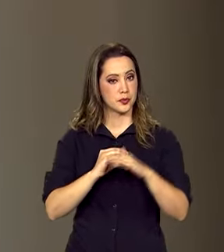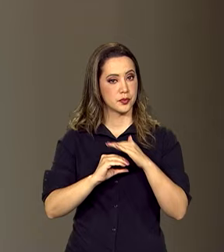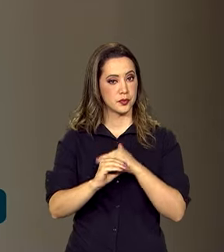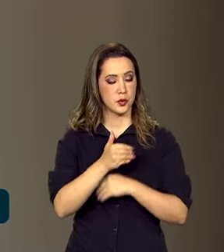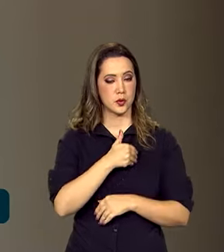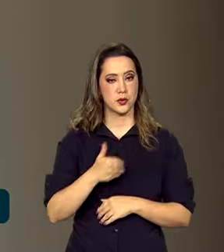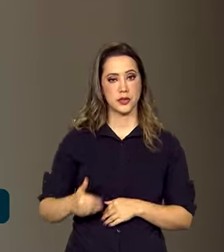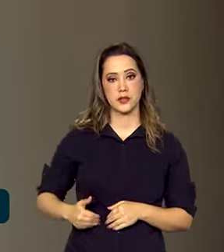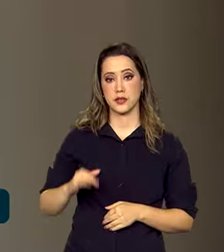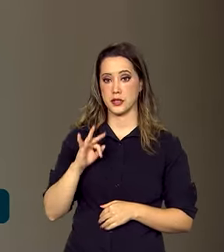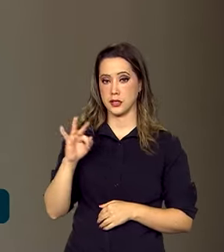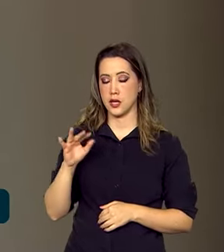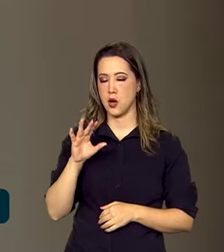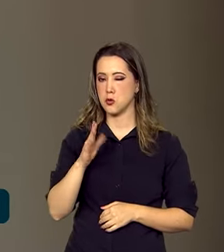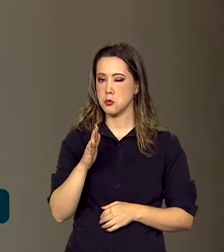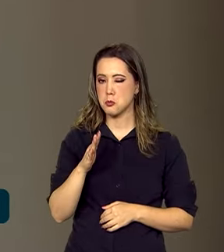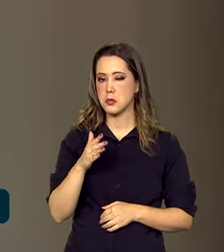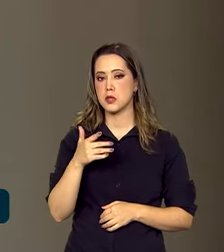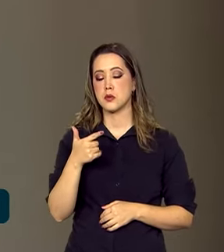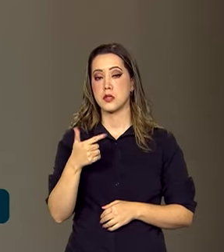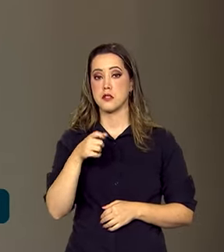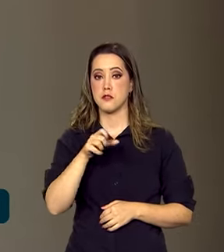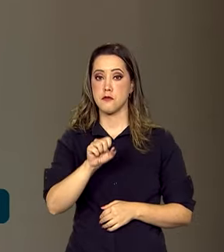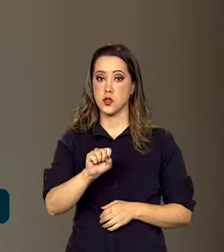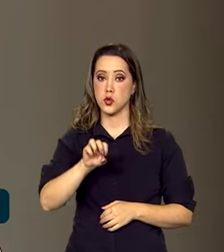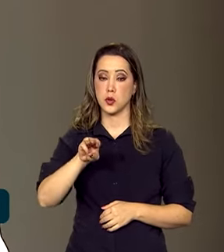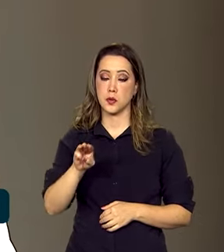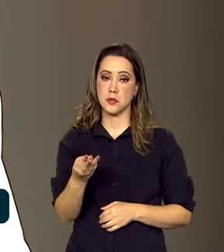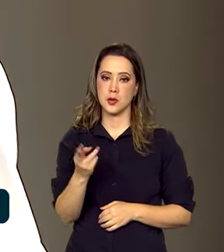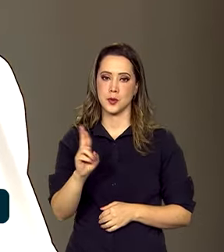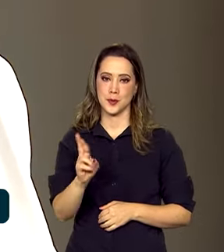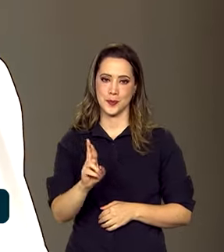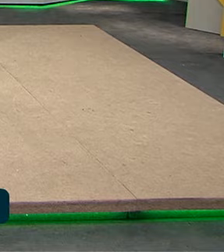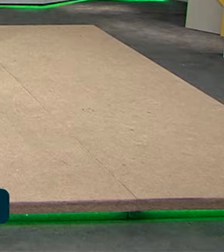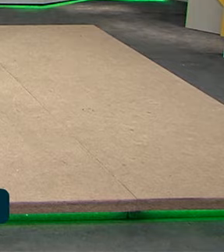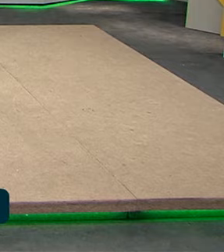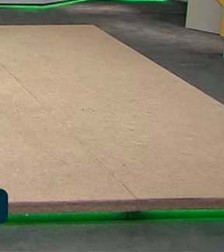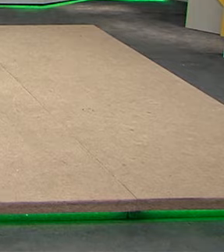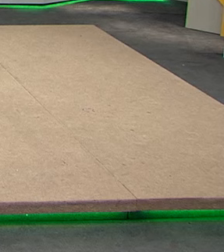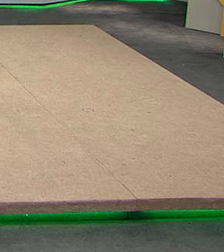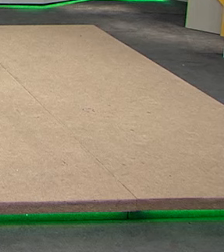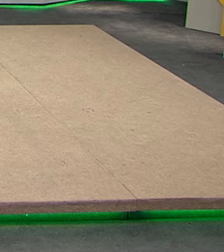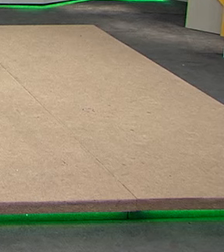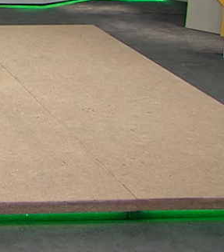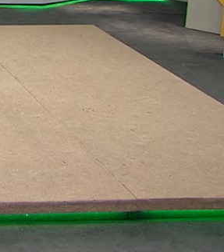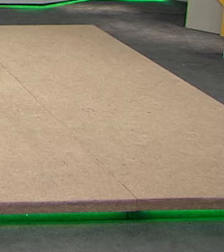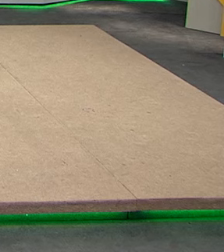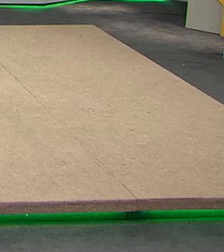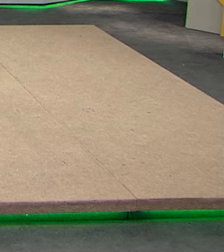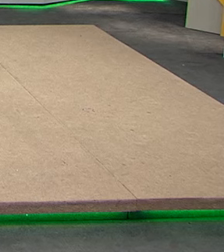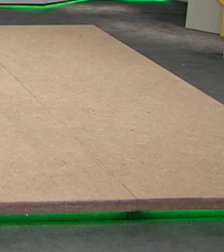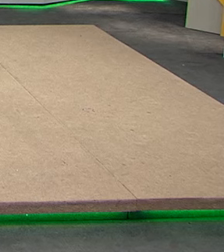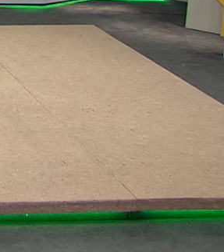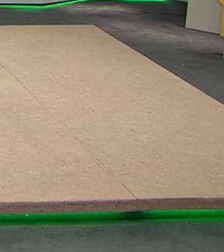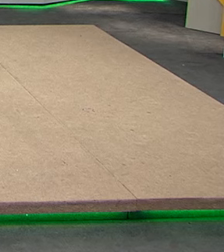federal no programa de cerca de 28 milhões de reais. Boa sorte aí para os nossos atletas, Com certeza.